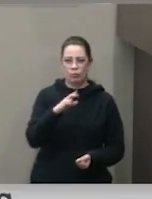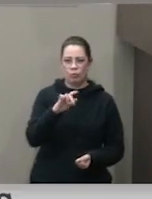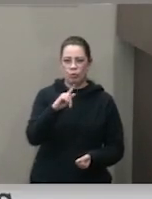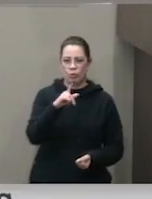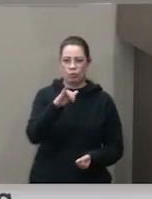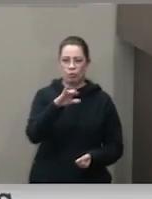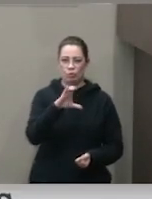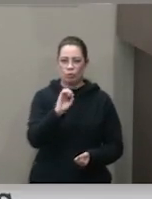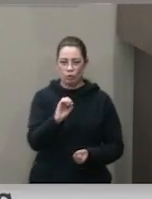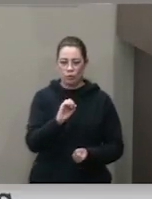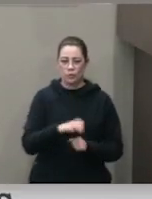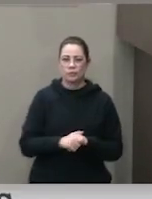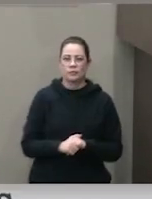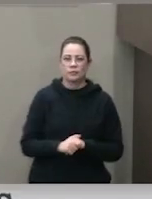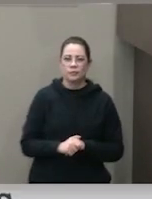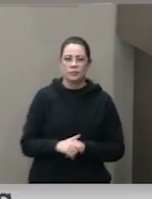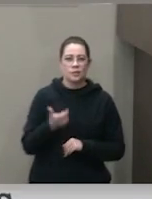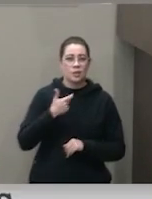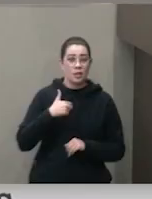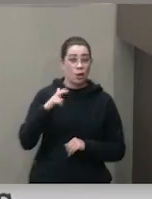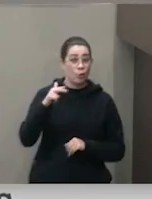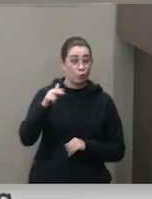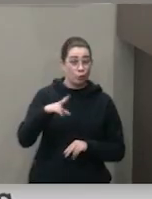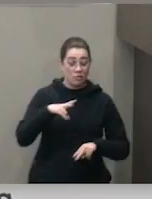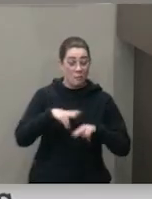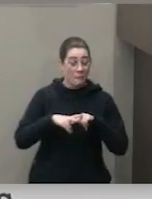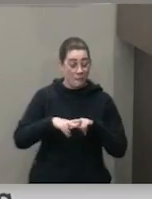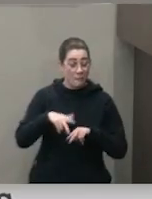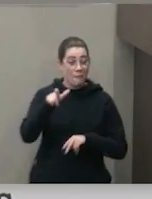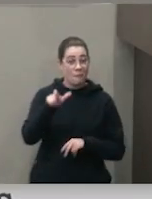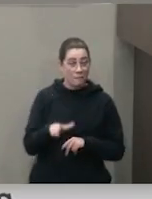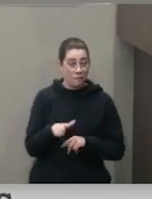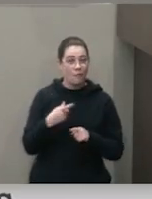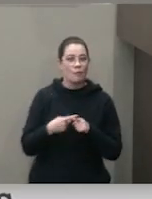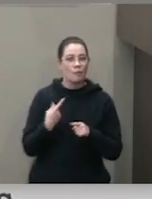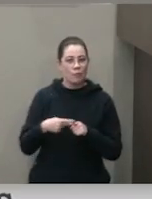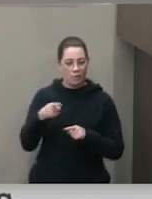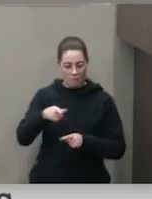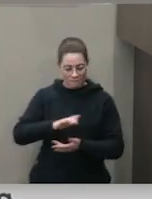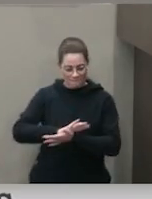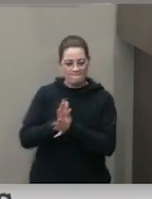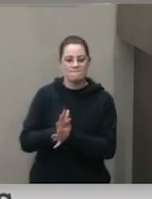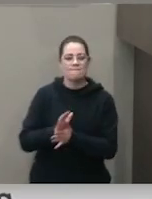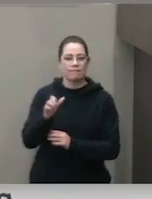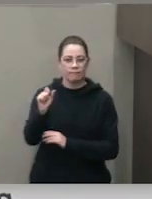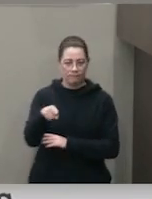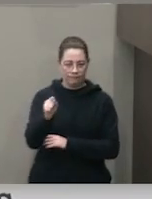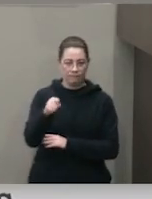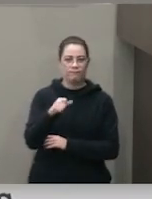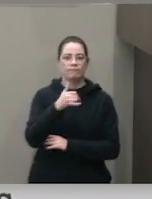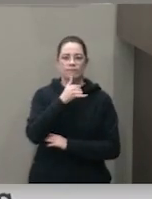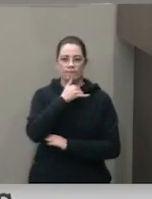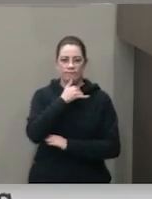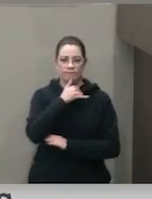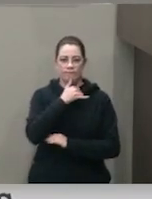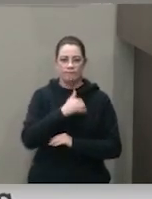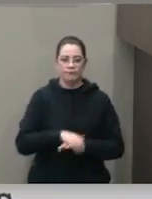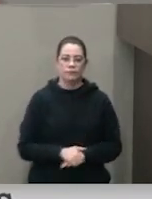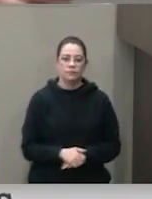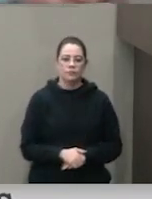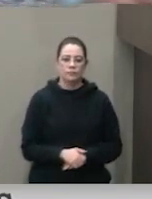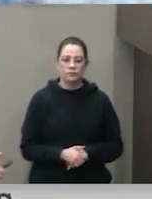vergonha, que Deus ilumine, que eu nunca pegue um na minha frente, porque senão o fim dele vai ser triste.